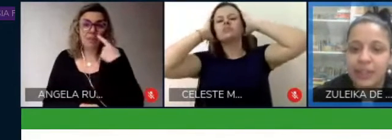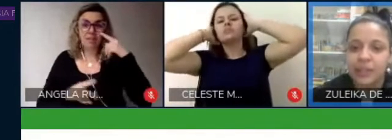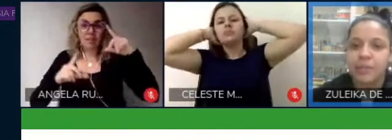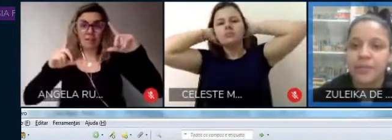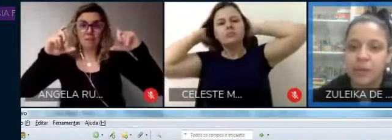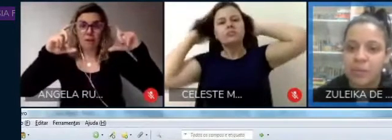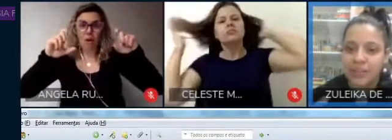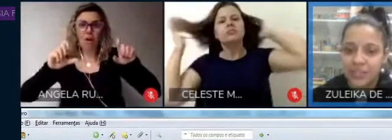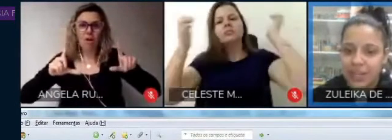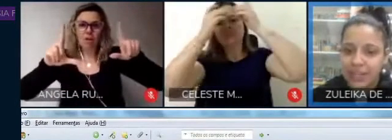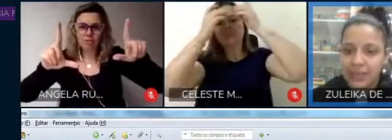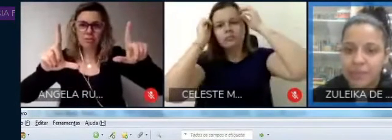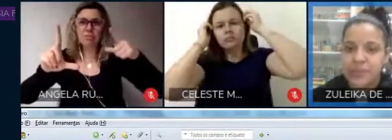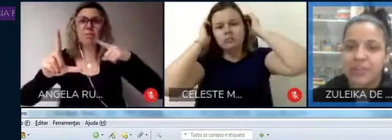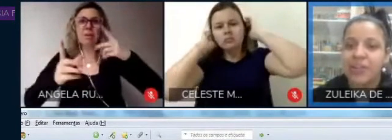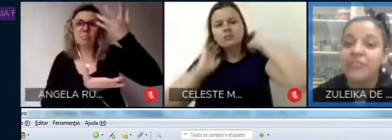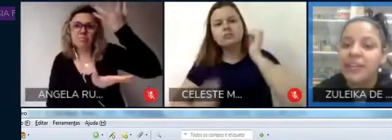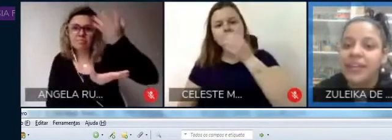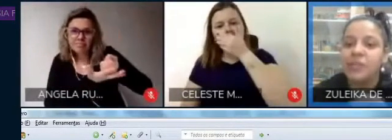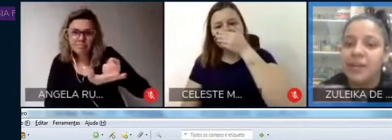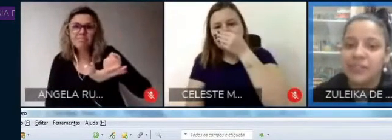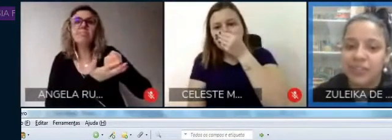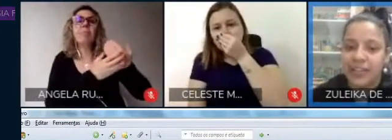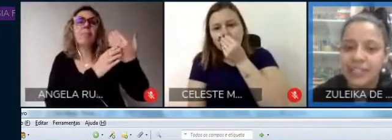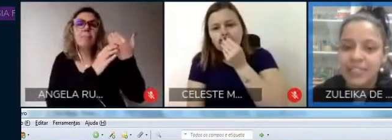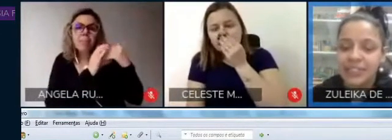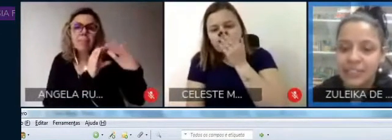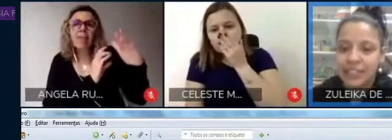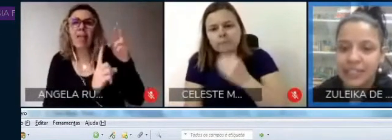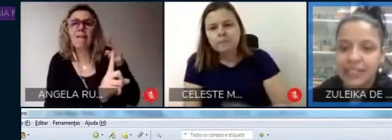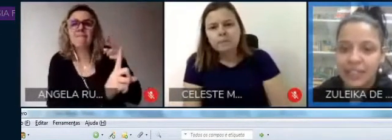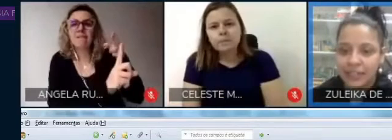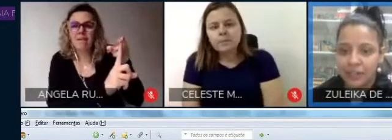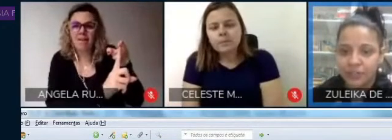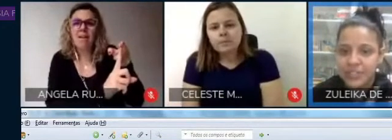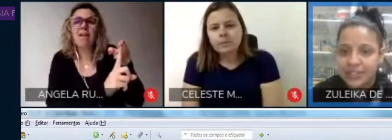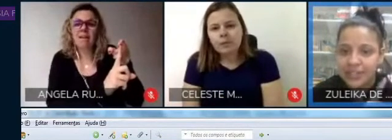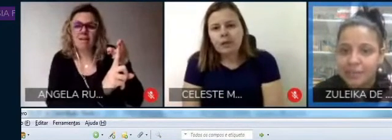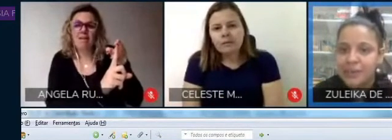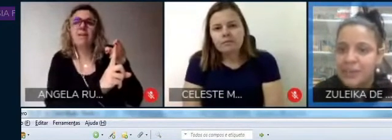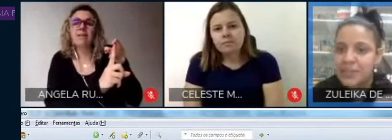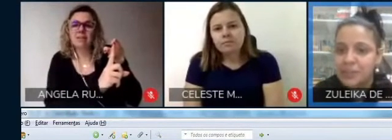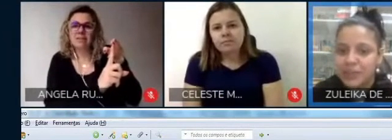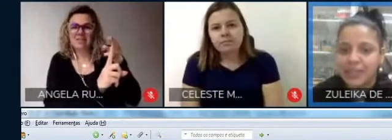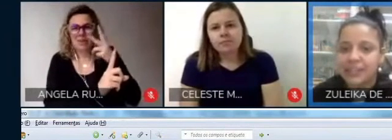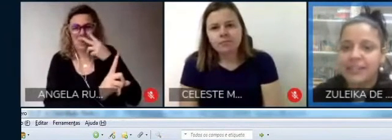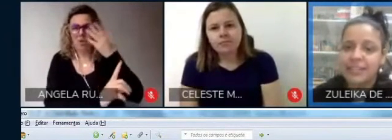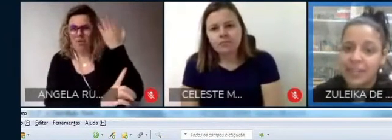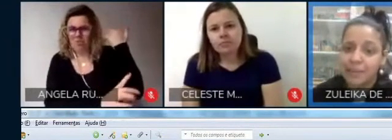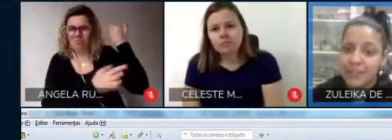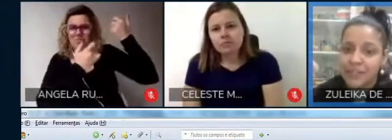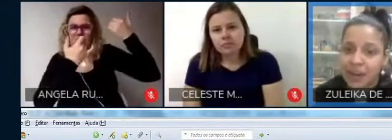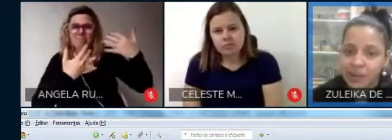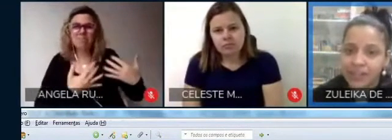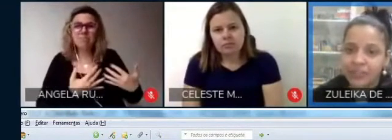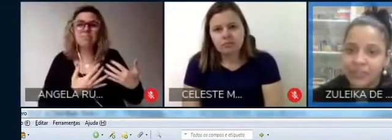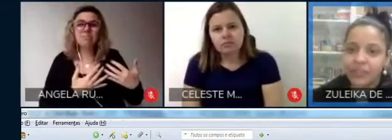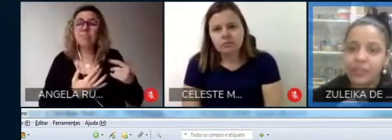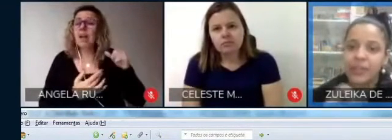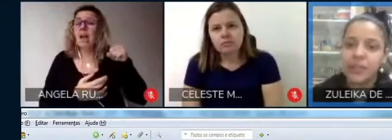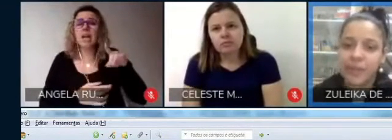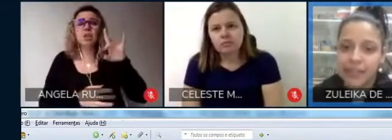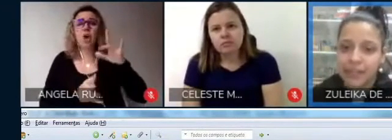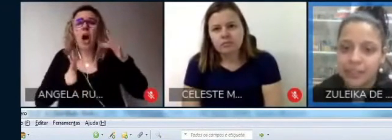Zotero, depois que eu baixei, depois que eu enviei uma referência, né, eu fiz aquele mecanismo que está ali atrás, que é baixar